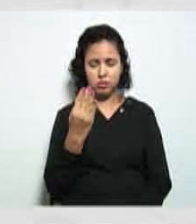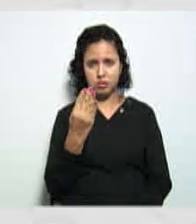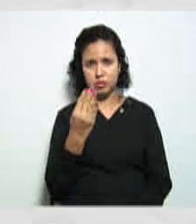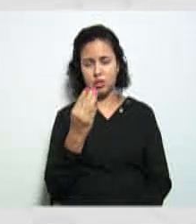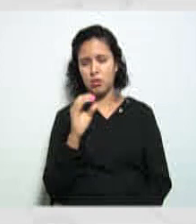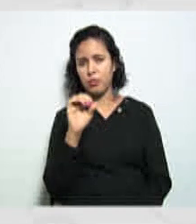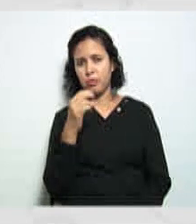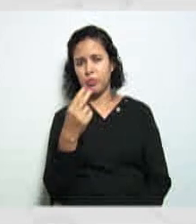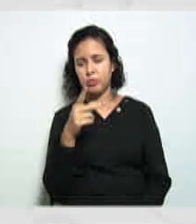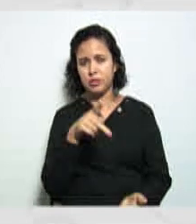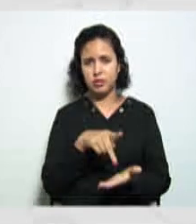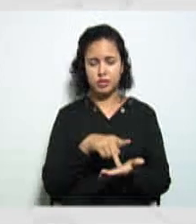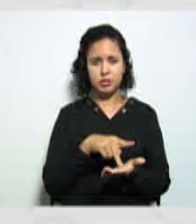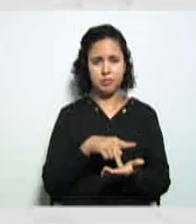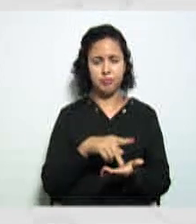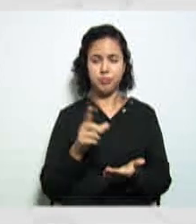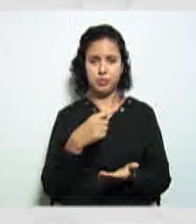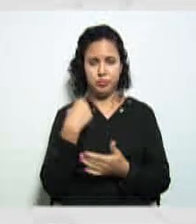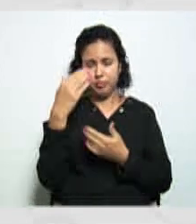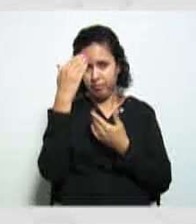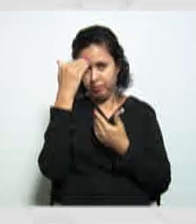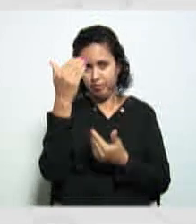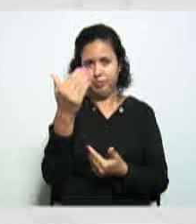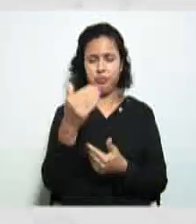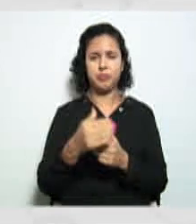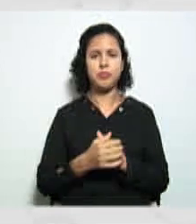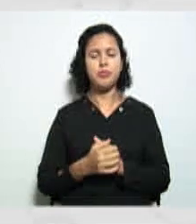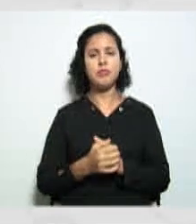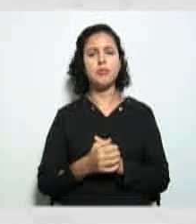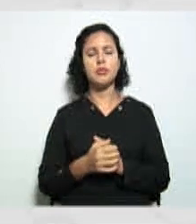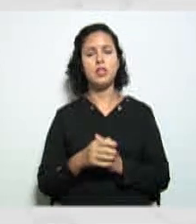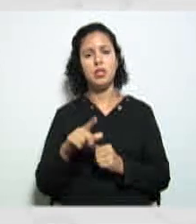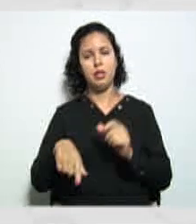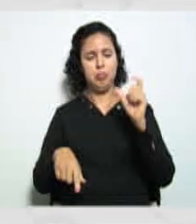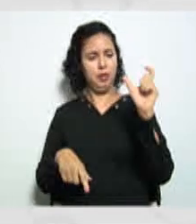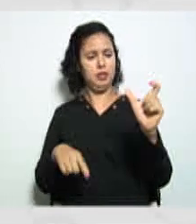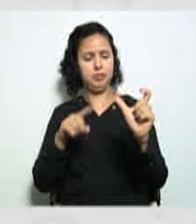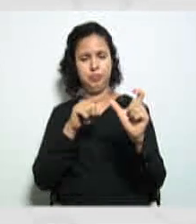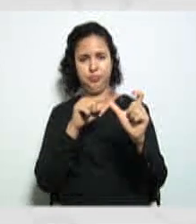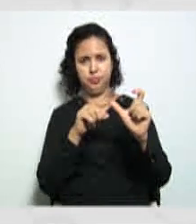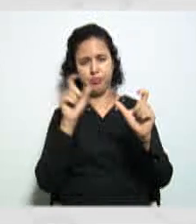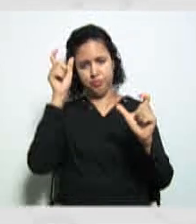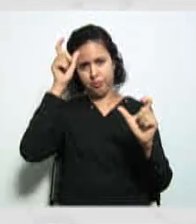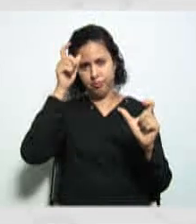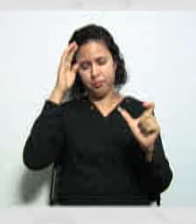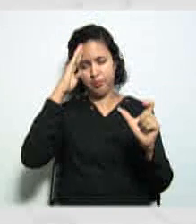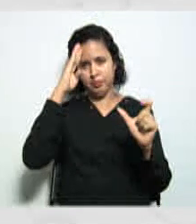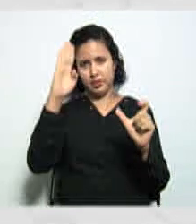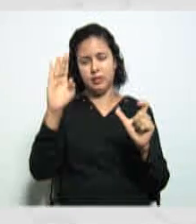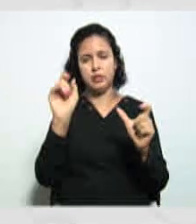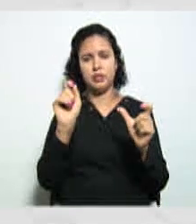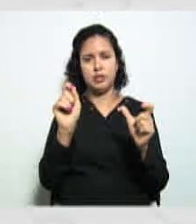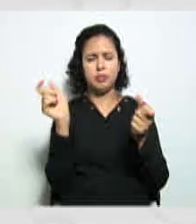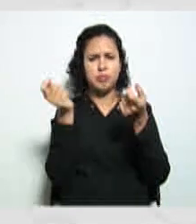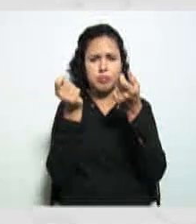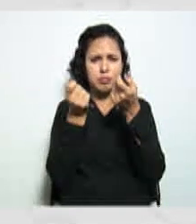verdadeira? Nós agradecemos as participações e uma palavra-chave, né, que nós destacamos aqui é a questão